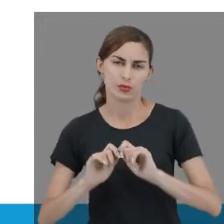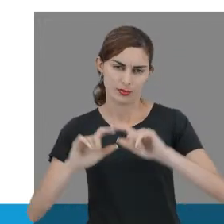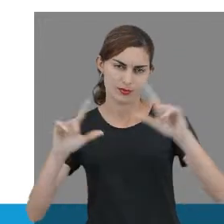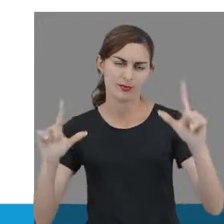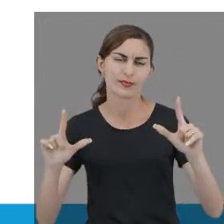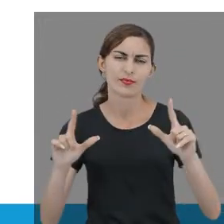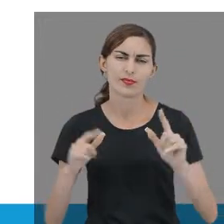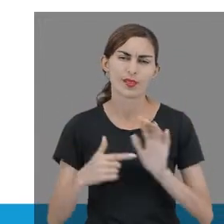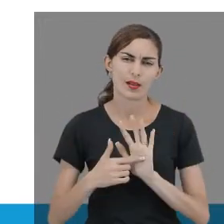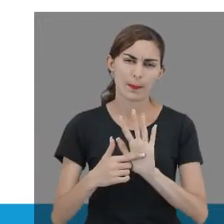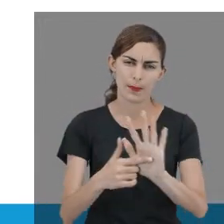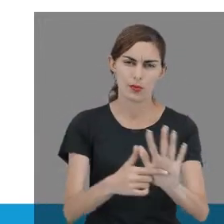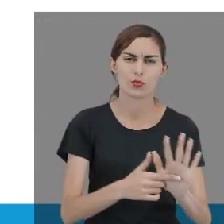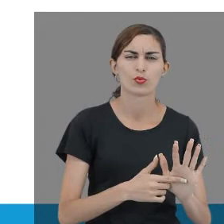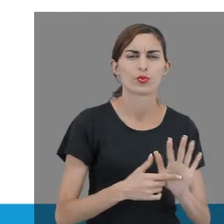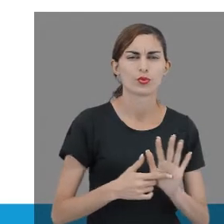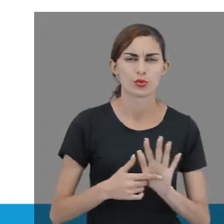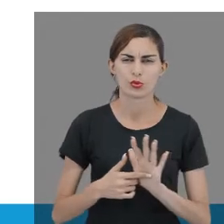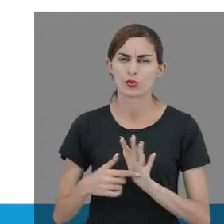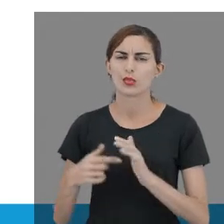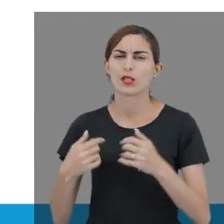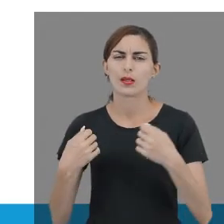slide,